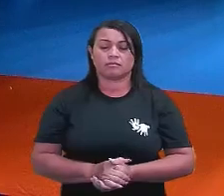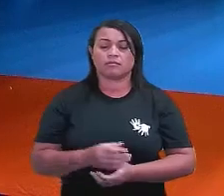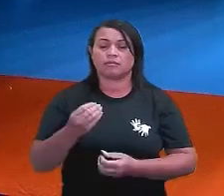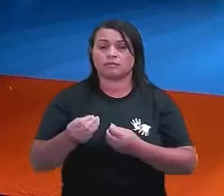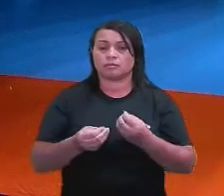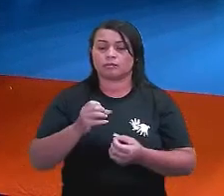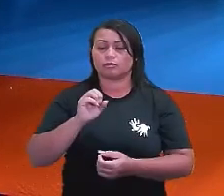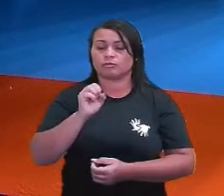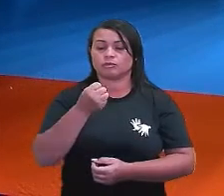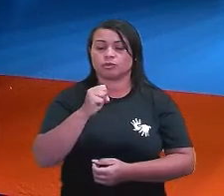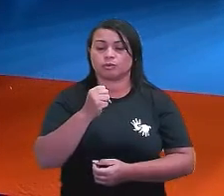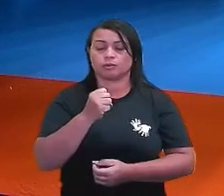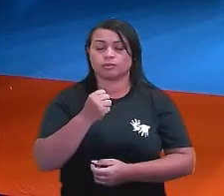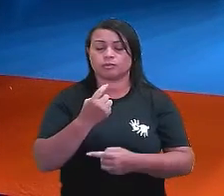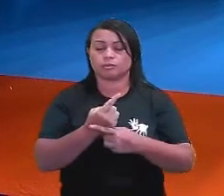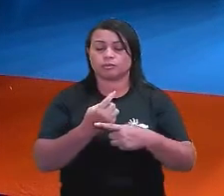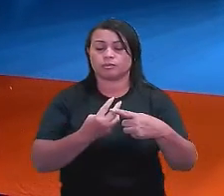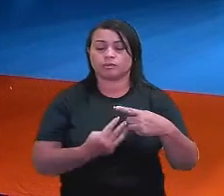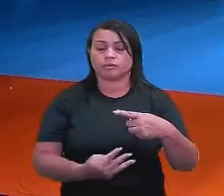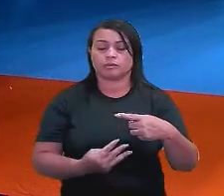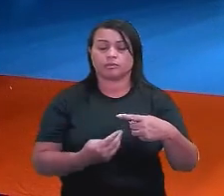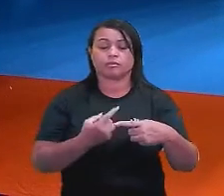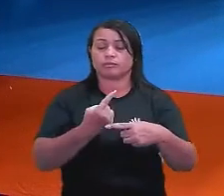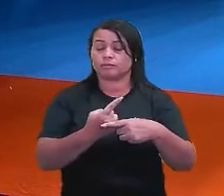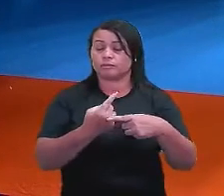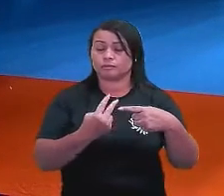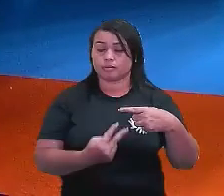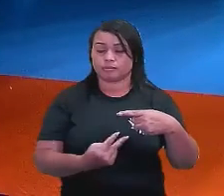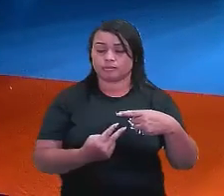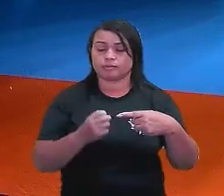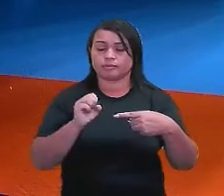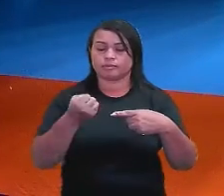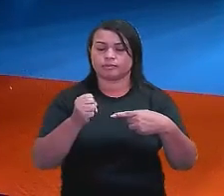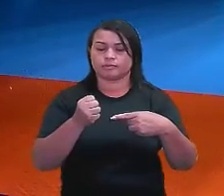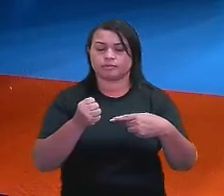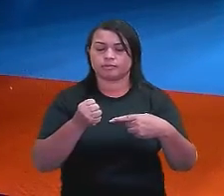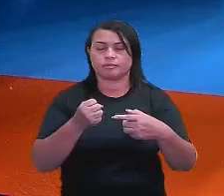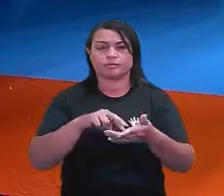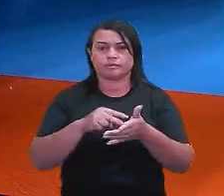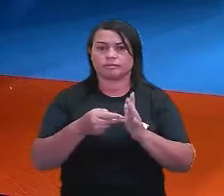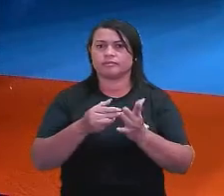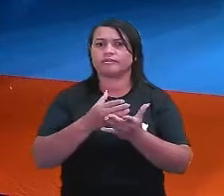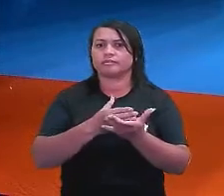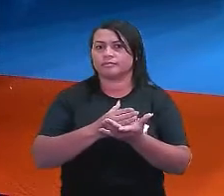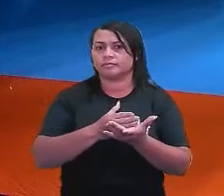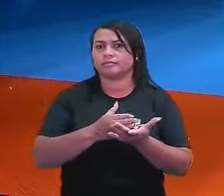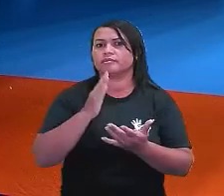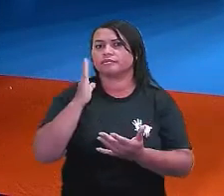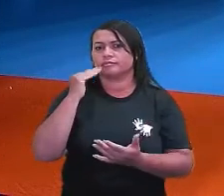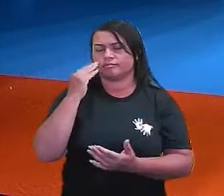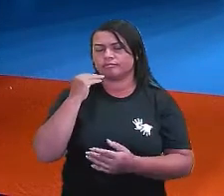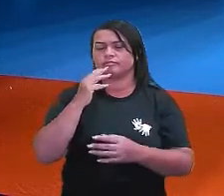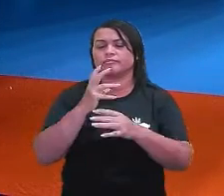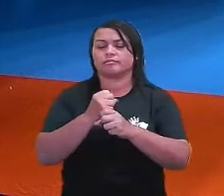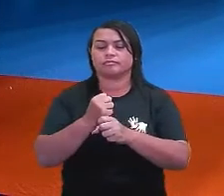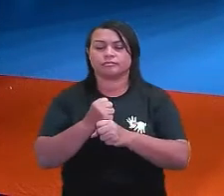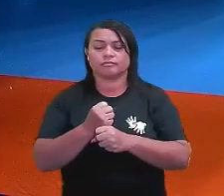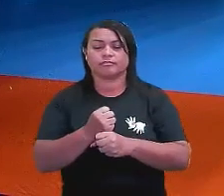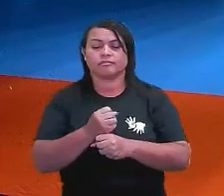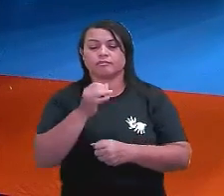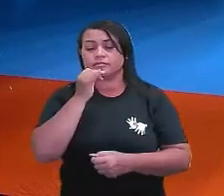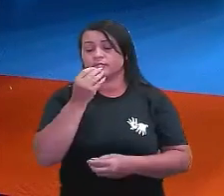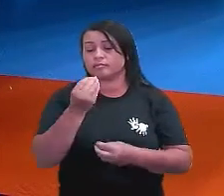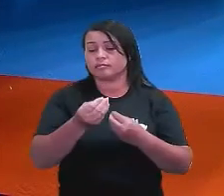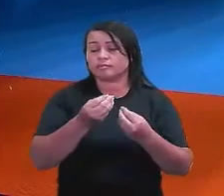8, tá? Um meio. Professora, meio é metade. E eu já sei como é que calcula a metade. Eu